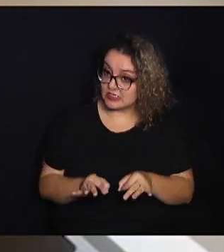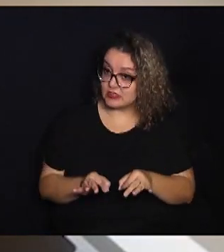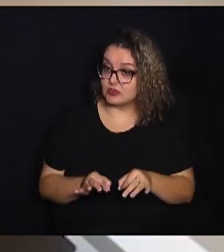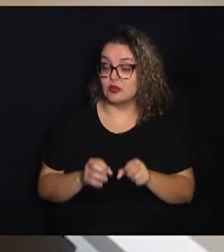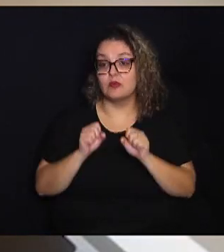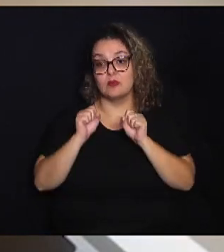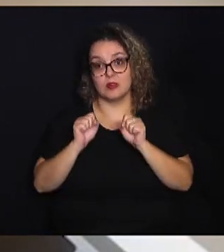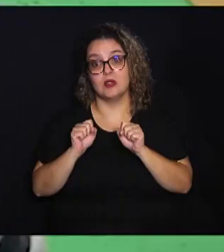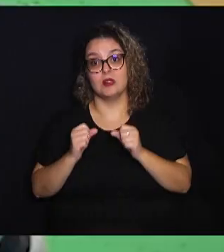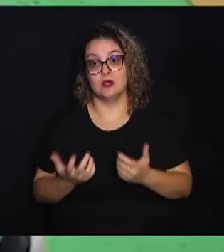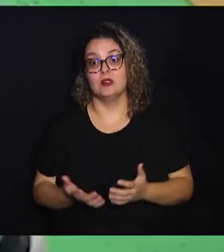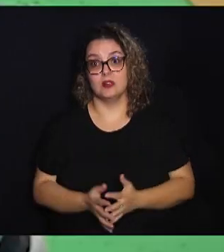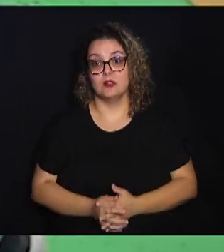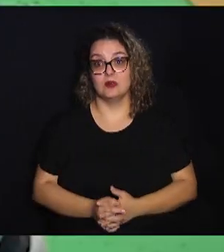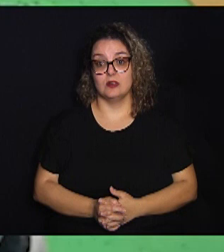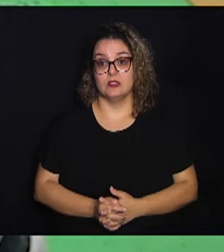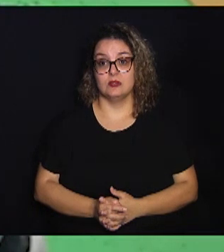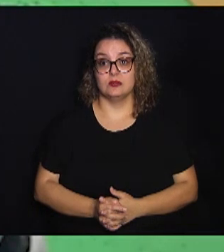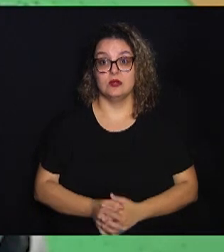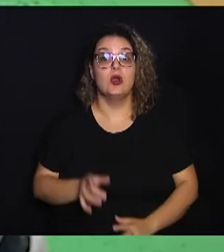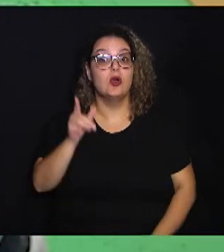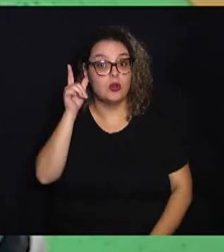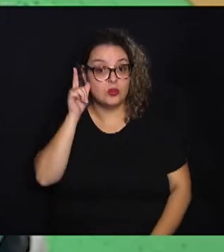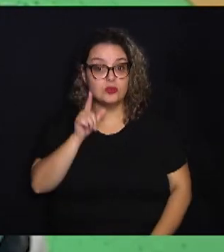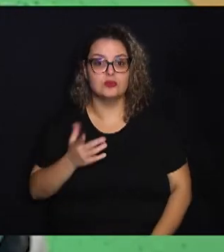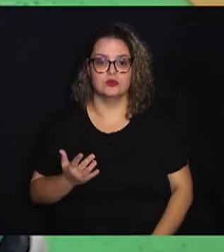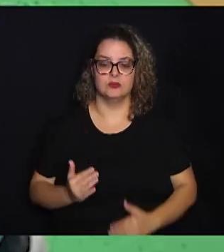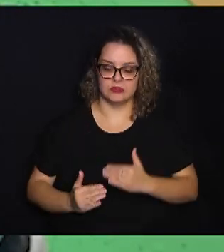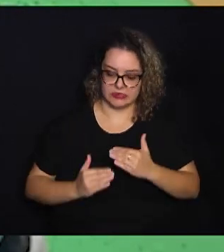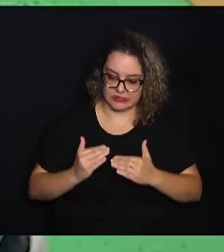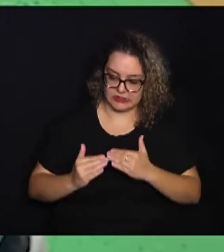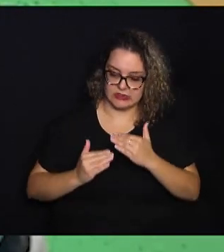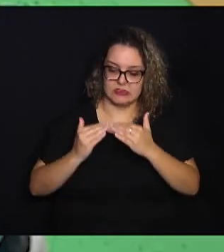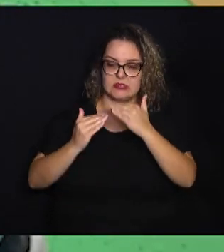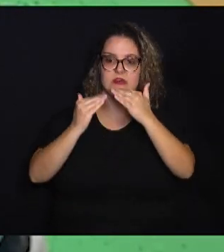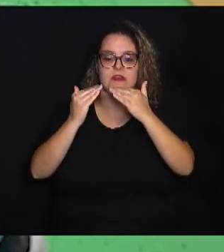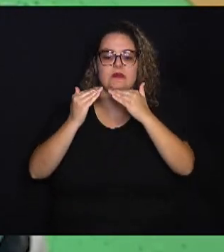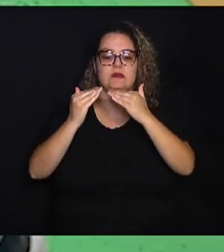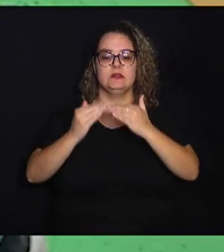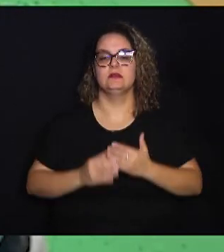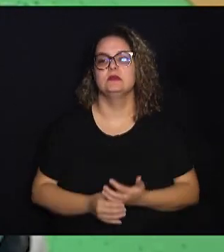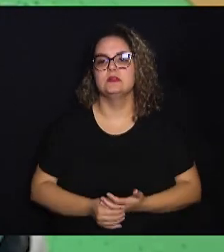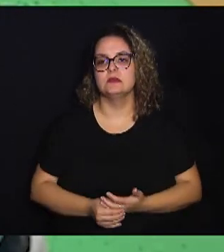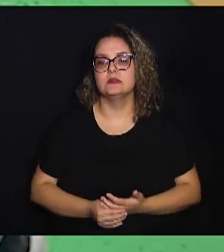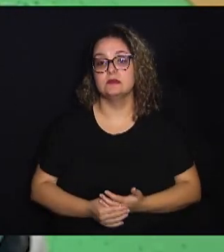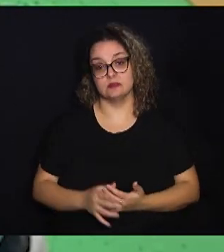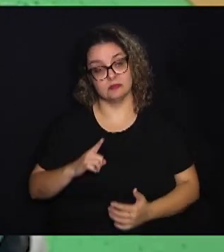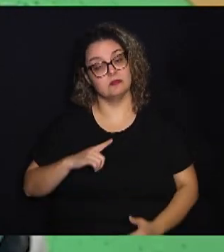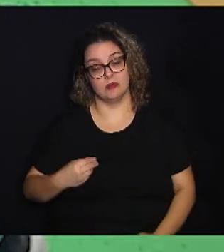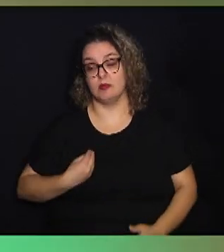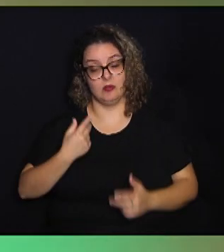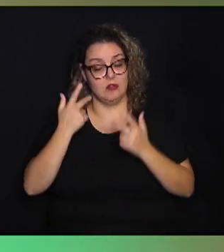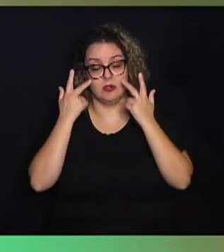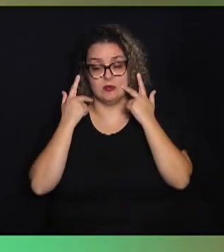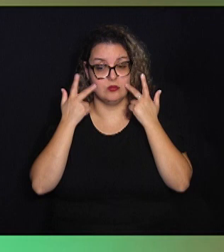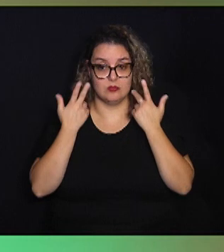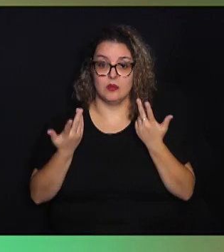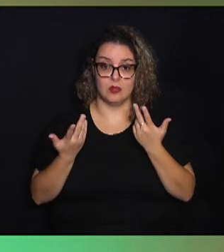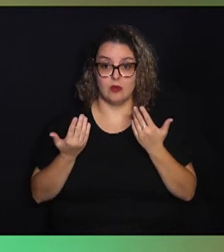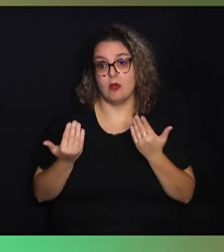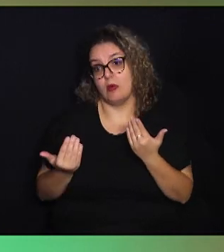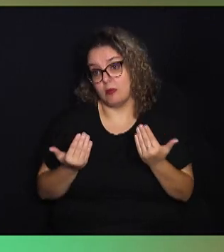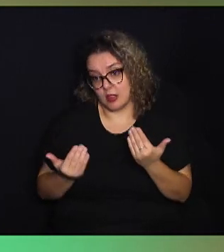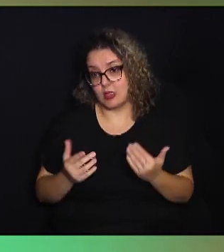ele possa conseguir se desenvolver e ter uma vida normal mediante ao que